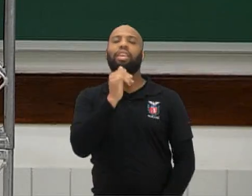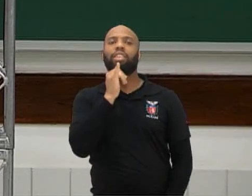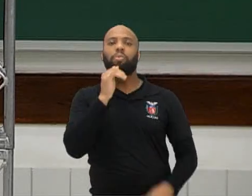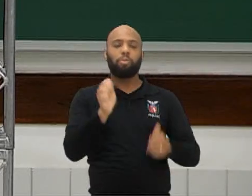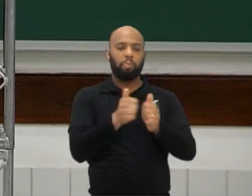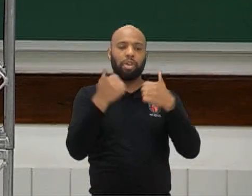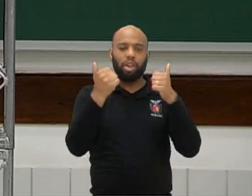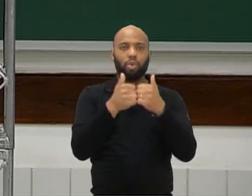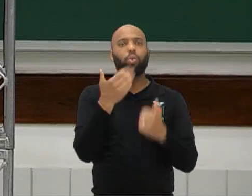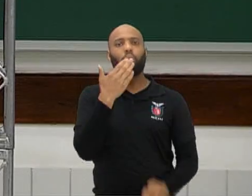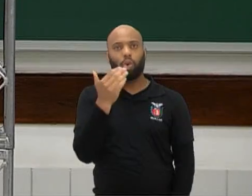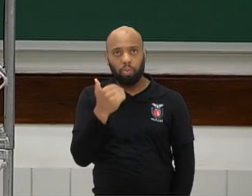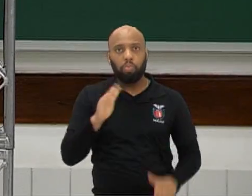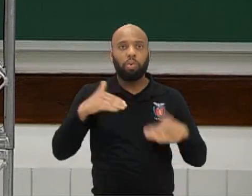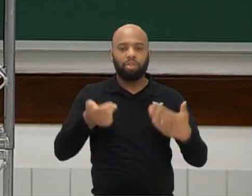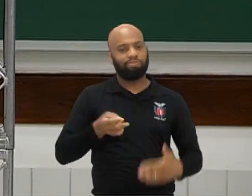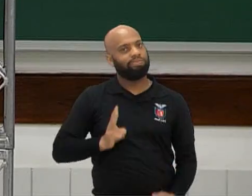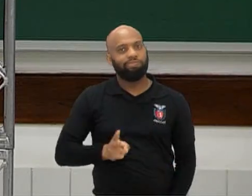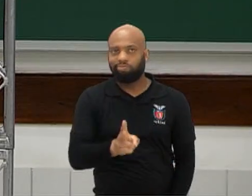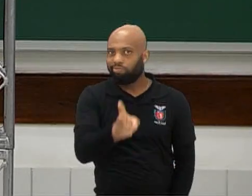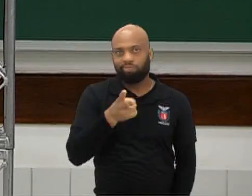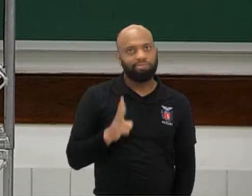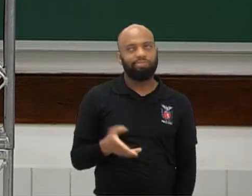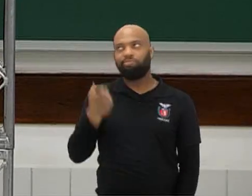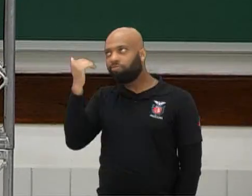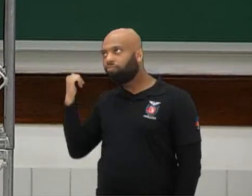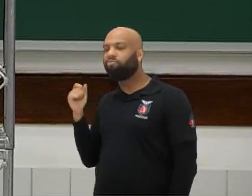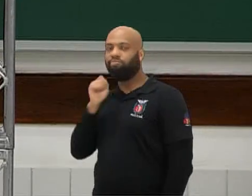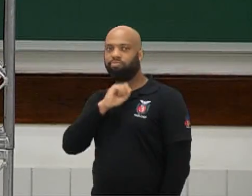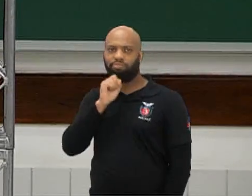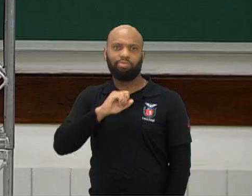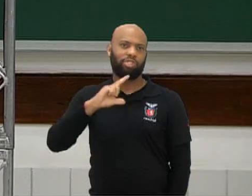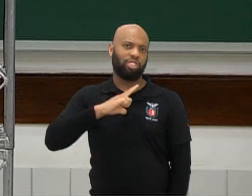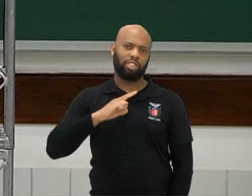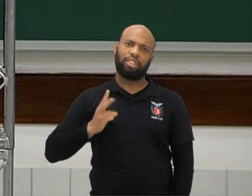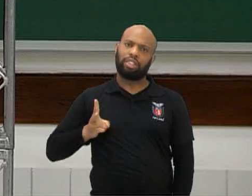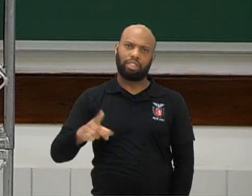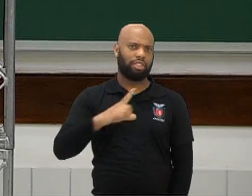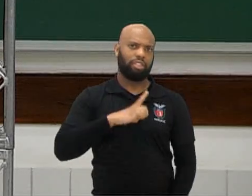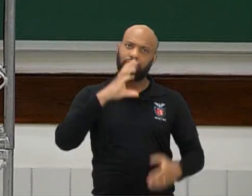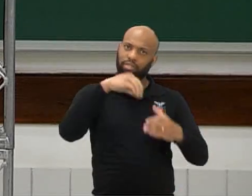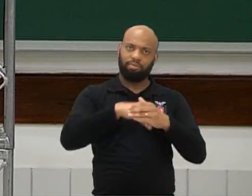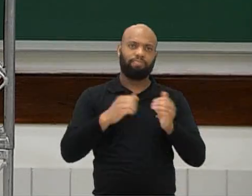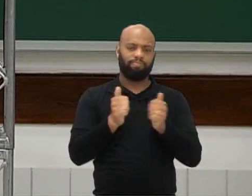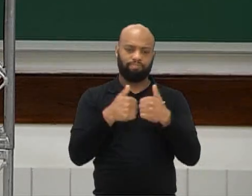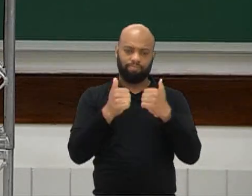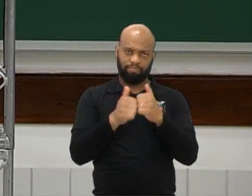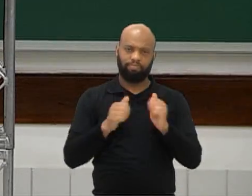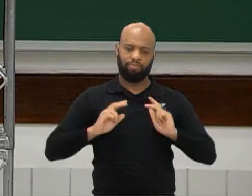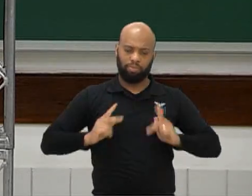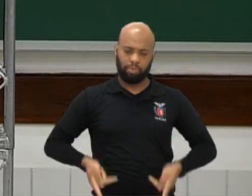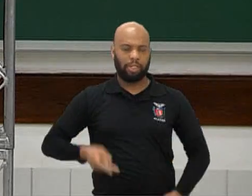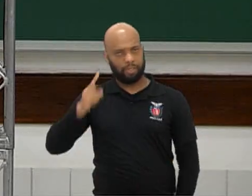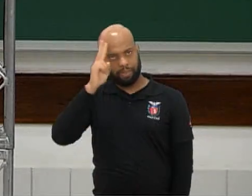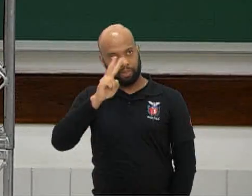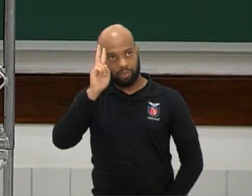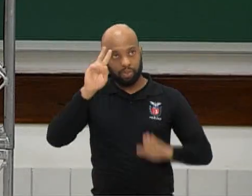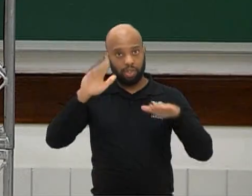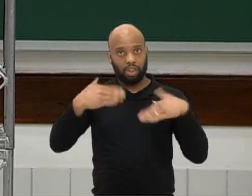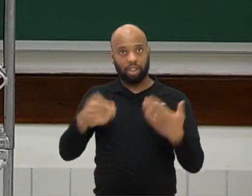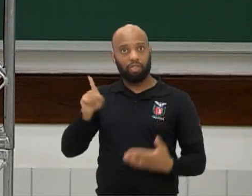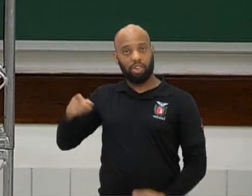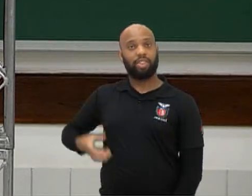como alimento, o pão é um dos alimentos mais antigos da história da humanidade. Então, esses